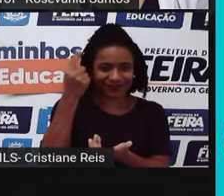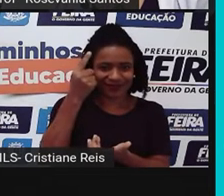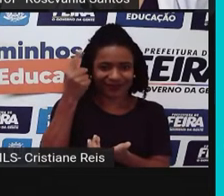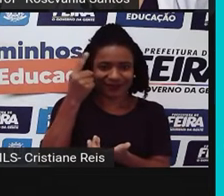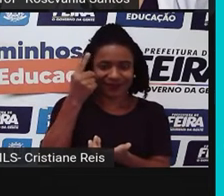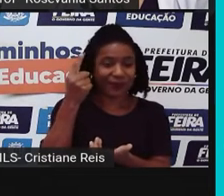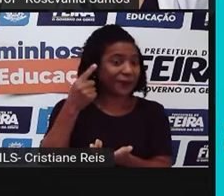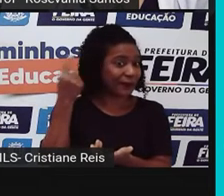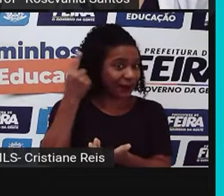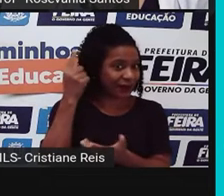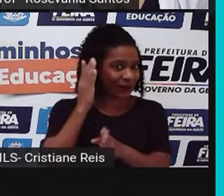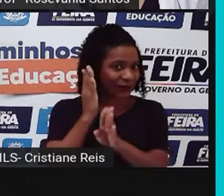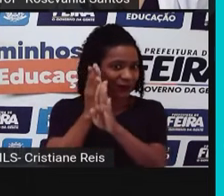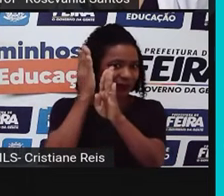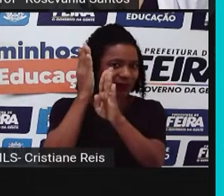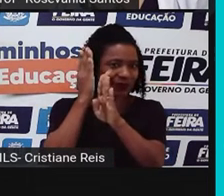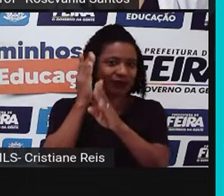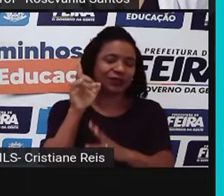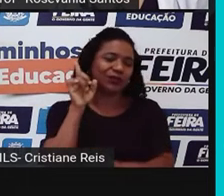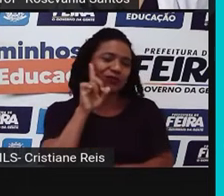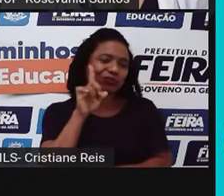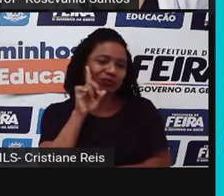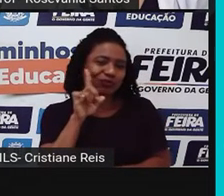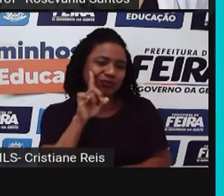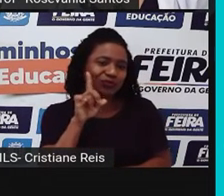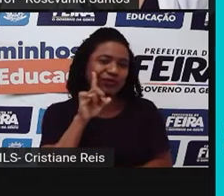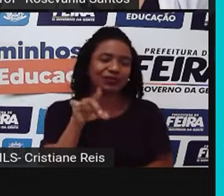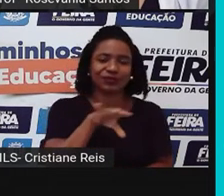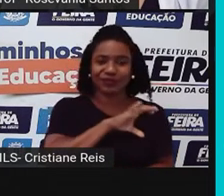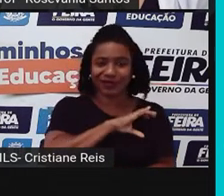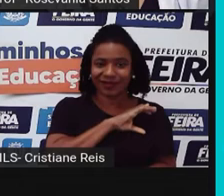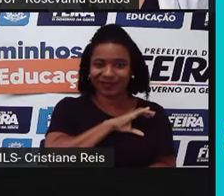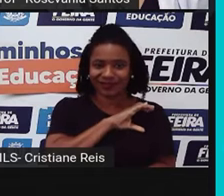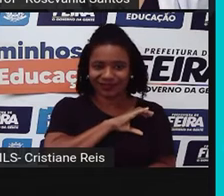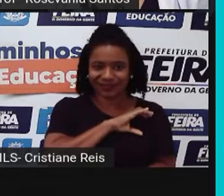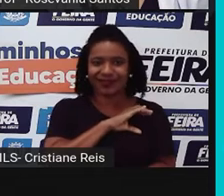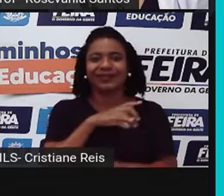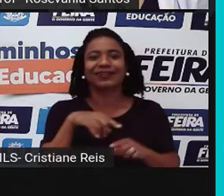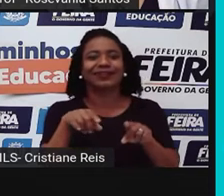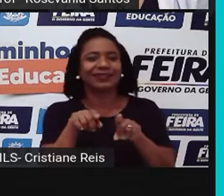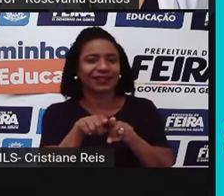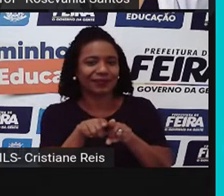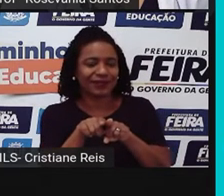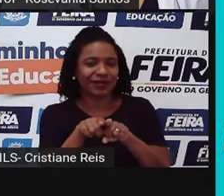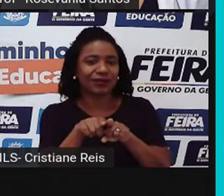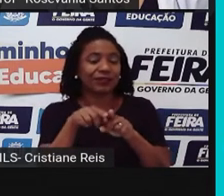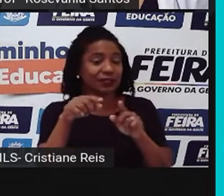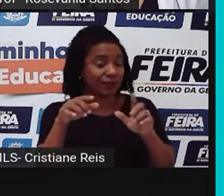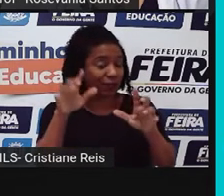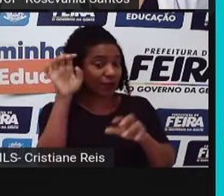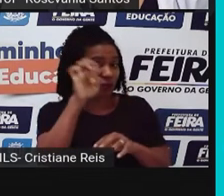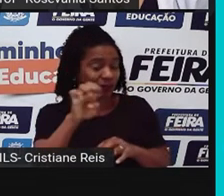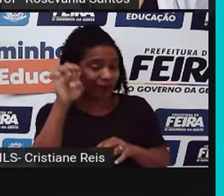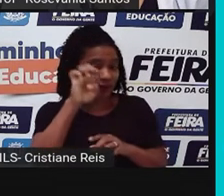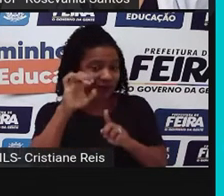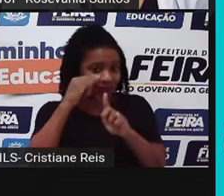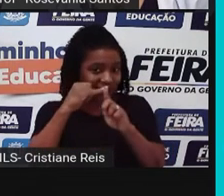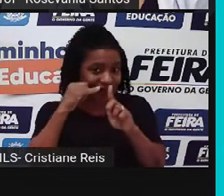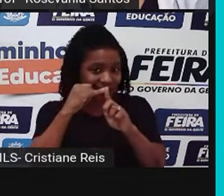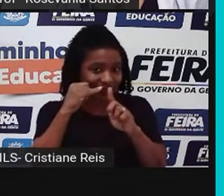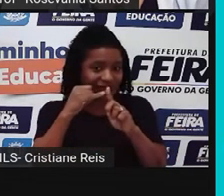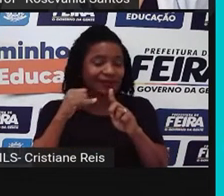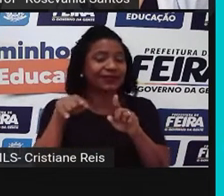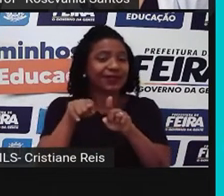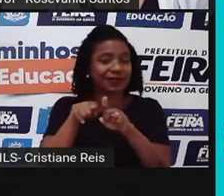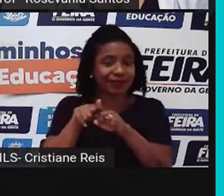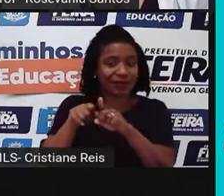essa parte aqui dos Estados Unidos, do Canadá, essa parte aqui, né, um pedacinho da Europa e também, né, a